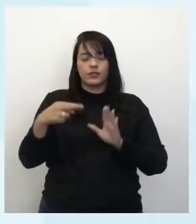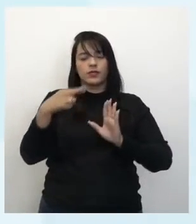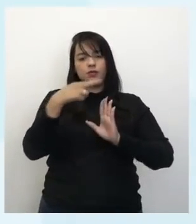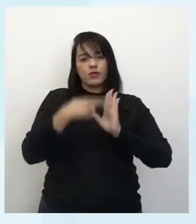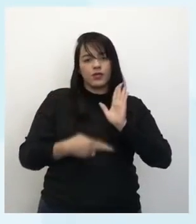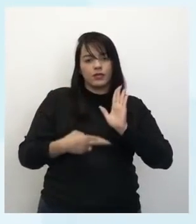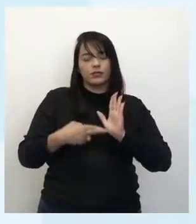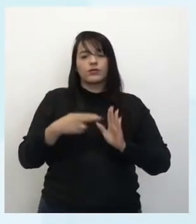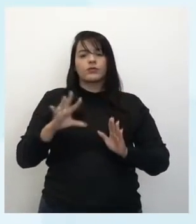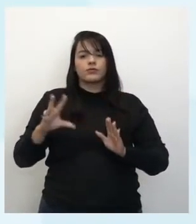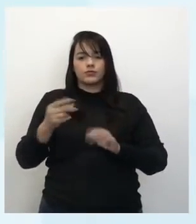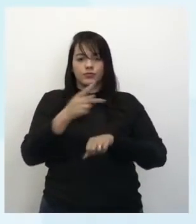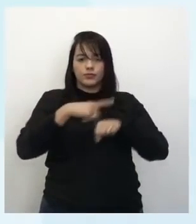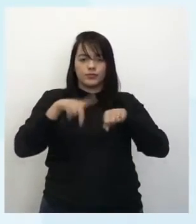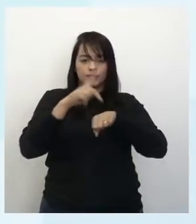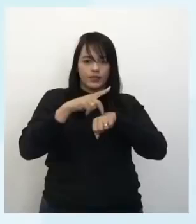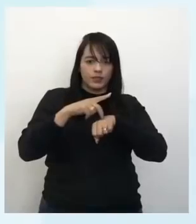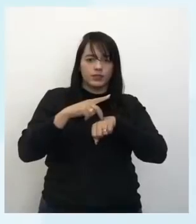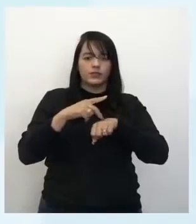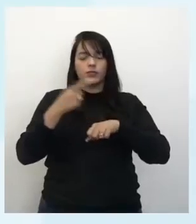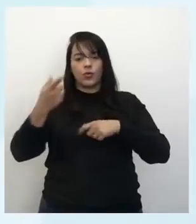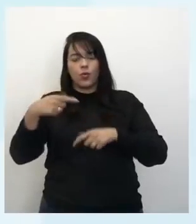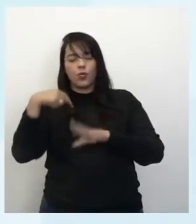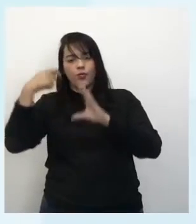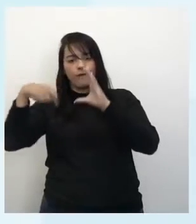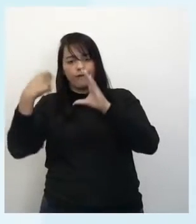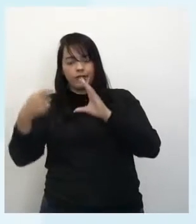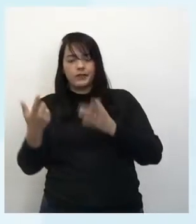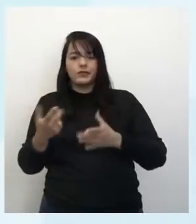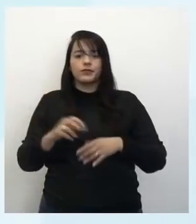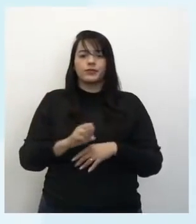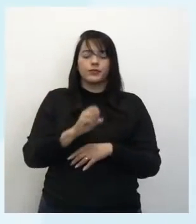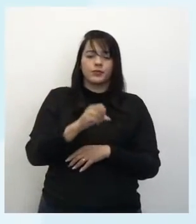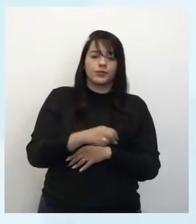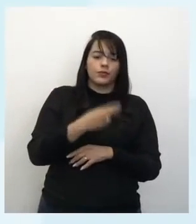país, escreve, você pode fazer um visual aid aí, você pode fazer